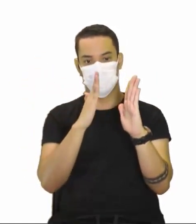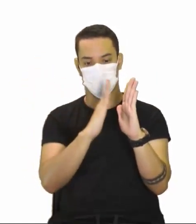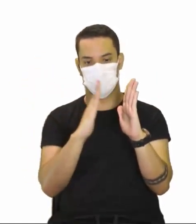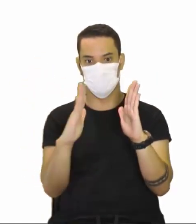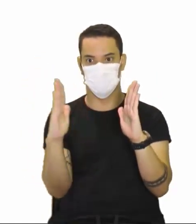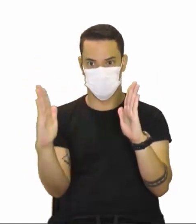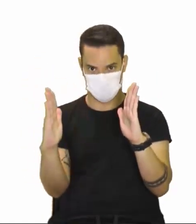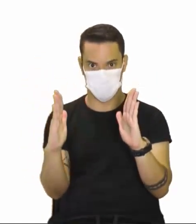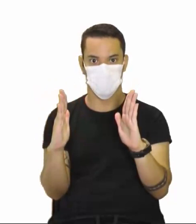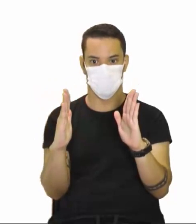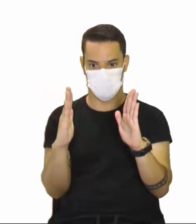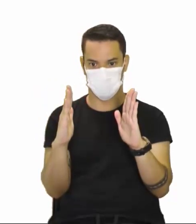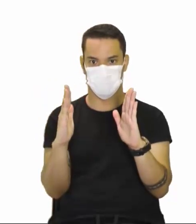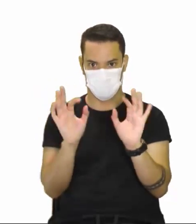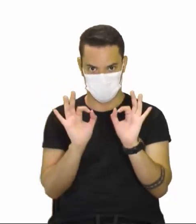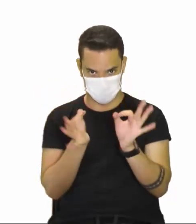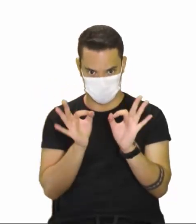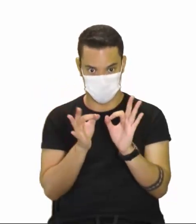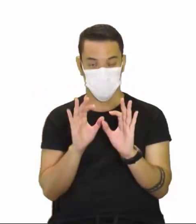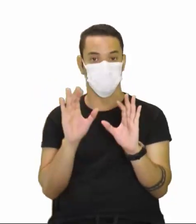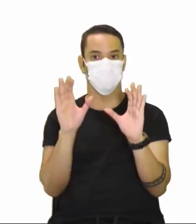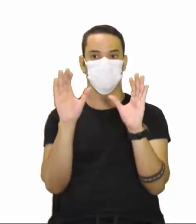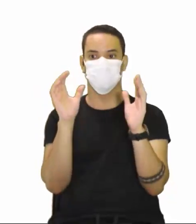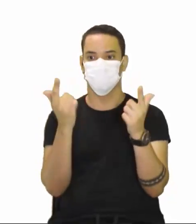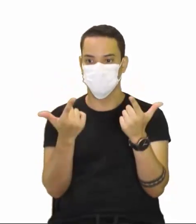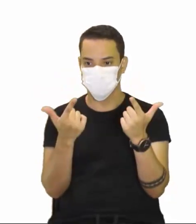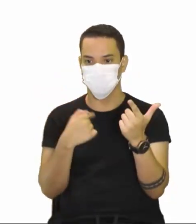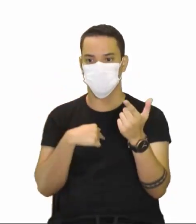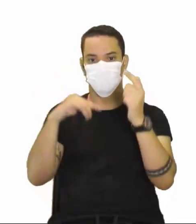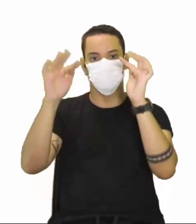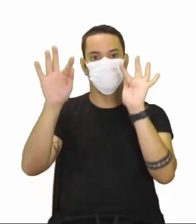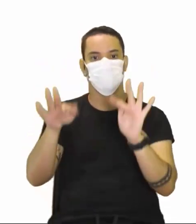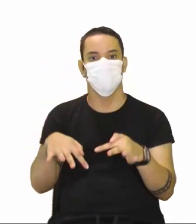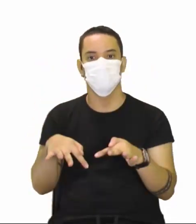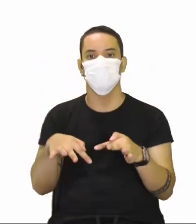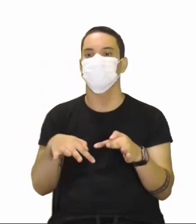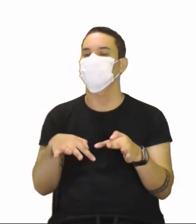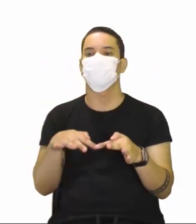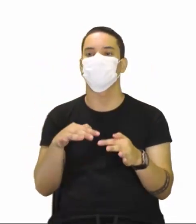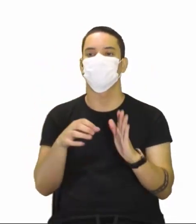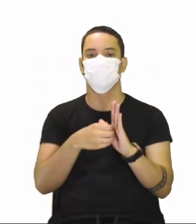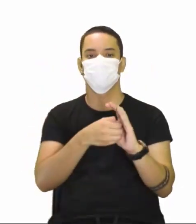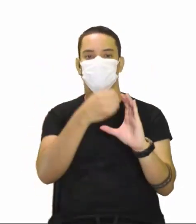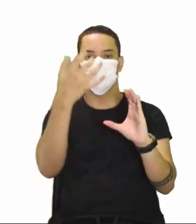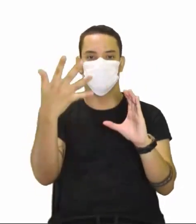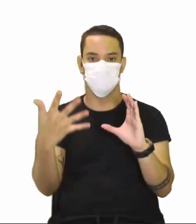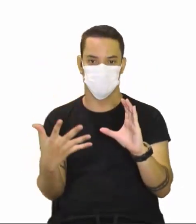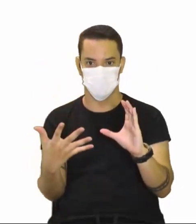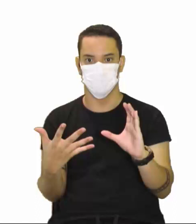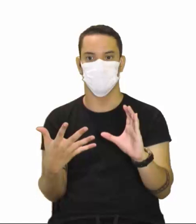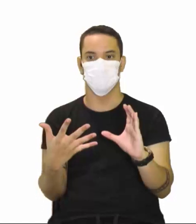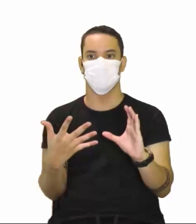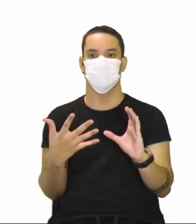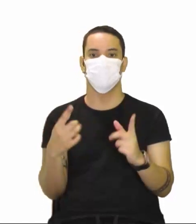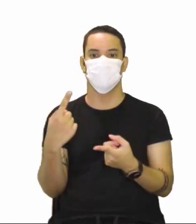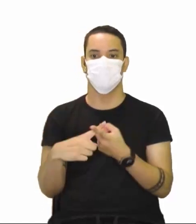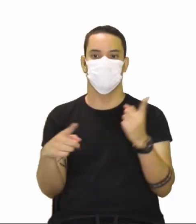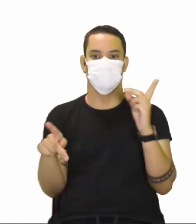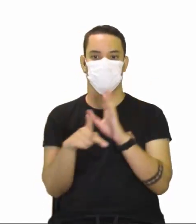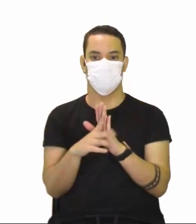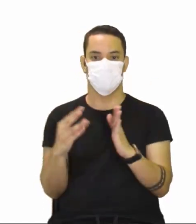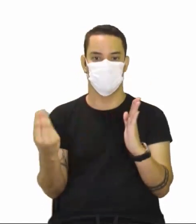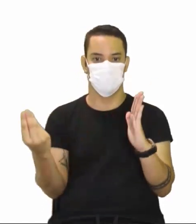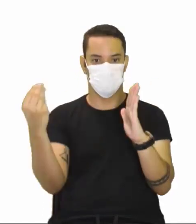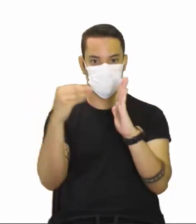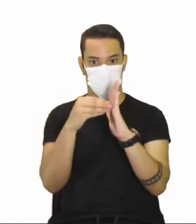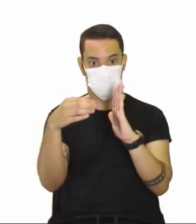período eu tenho 2 e 5. Logicamente, terminando o subnível P, caracterizando o elemento representativo